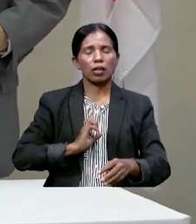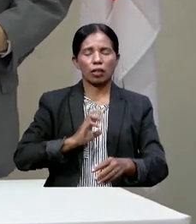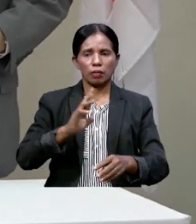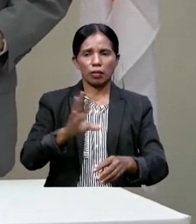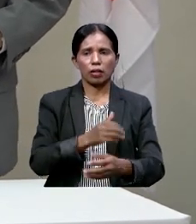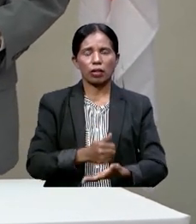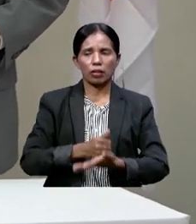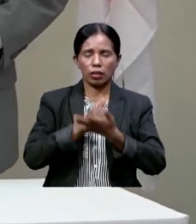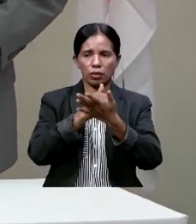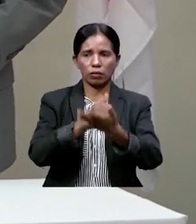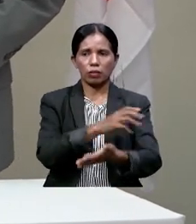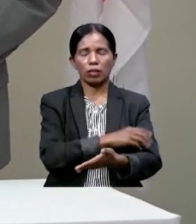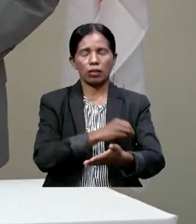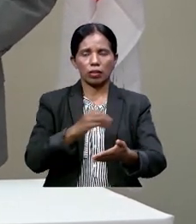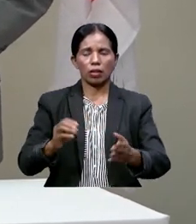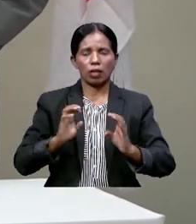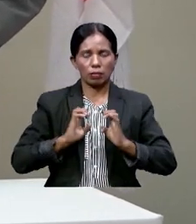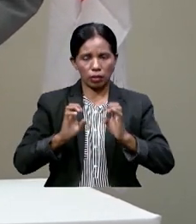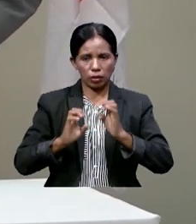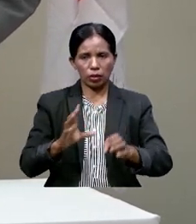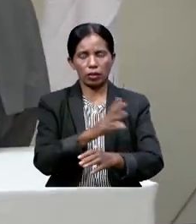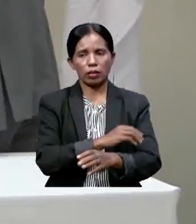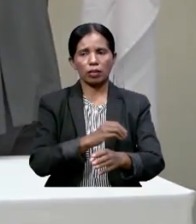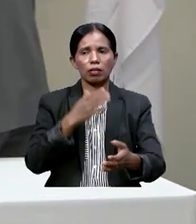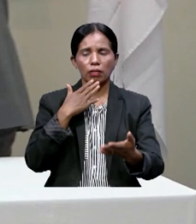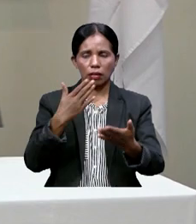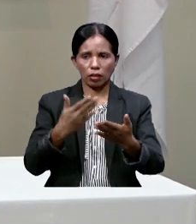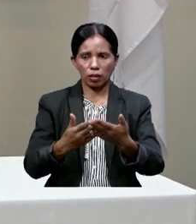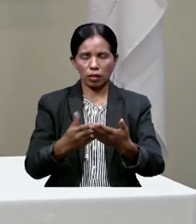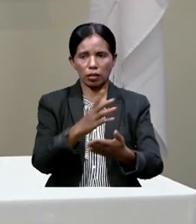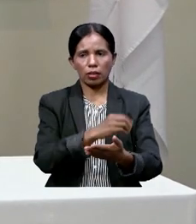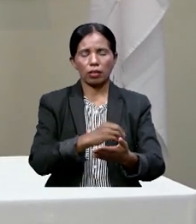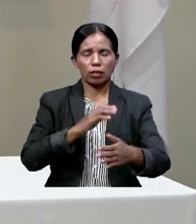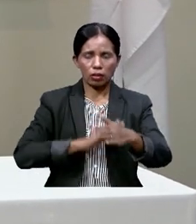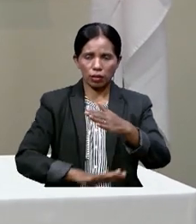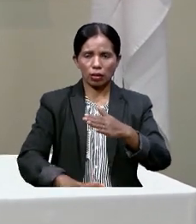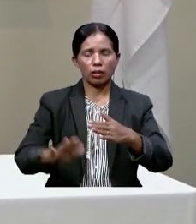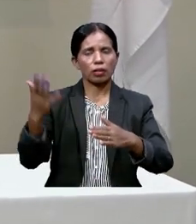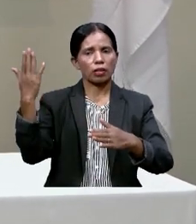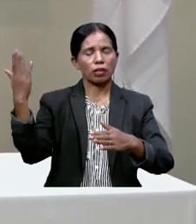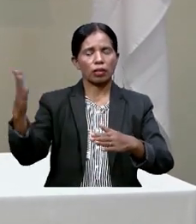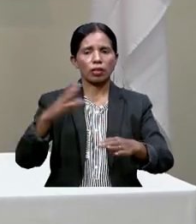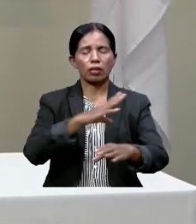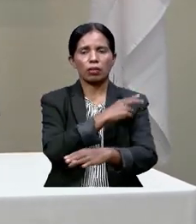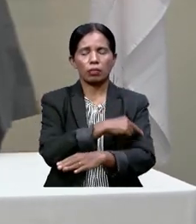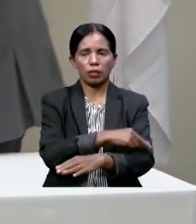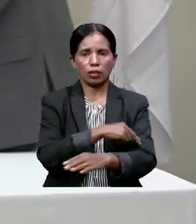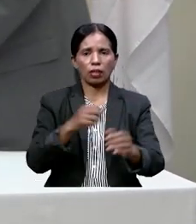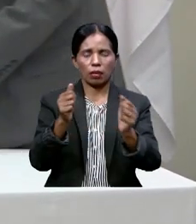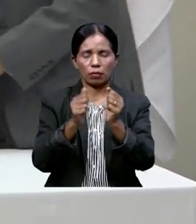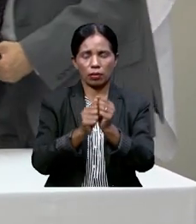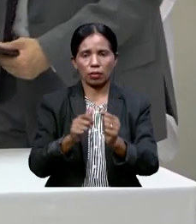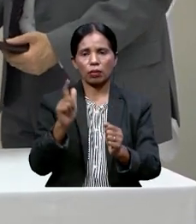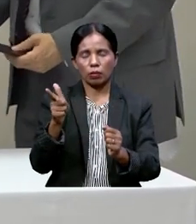di construi centro cuidado emergência básica obstétrica no neonatal i ha centro saúde comunitário Hamutu Kruanulu